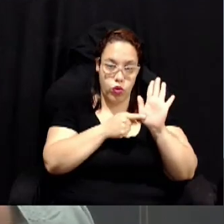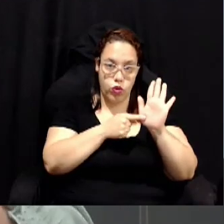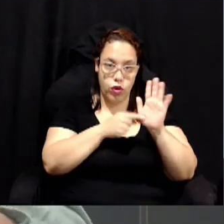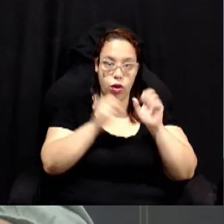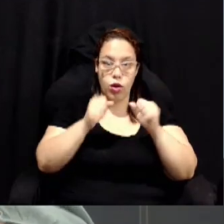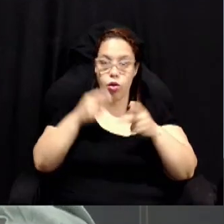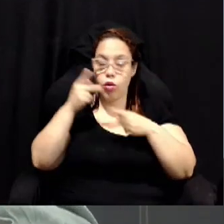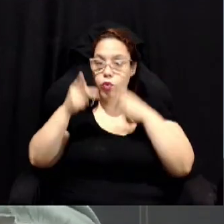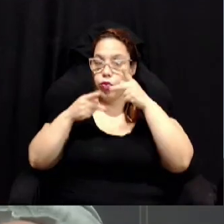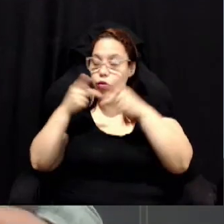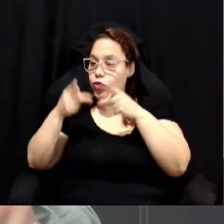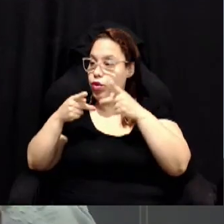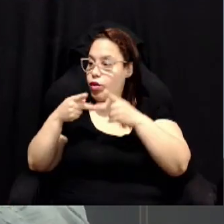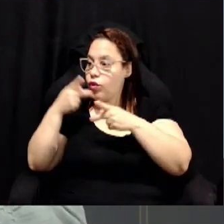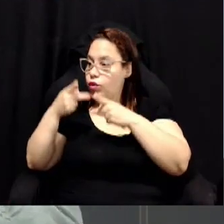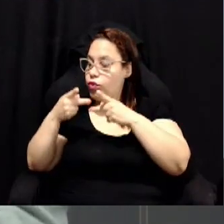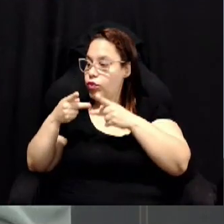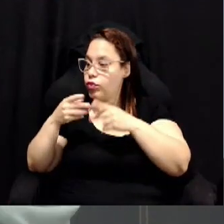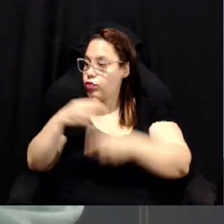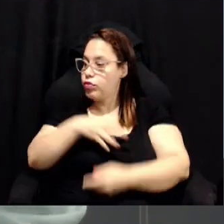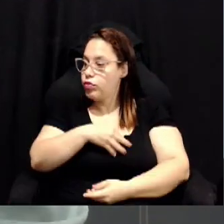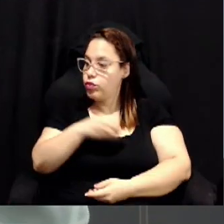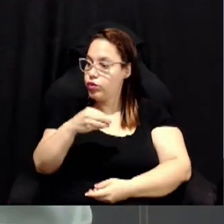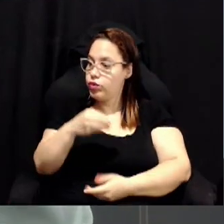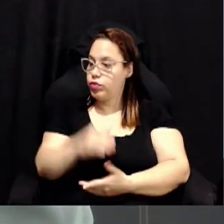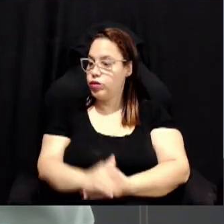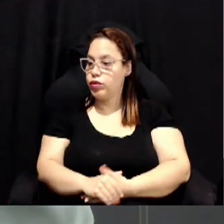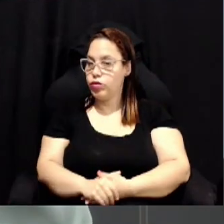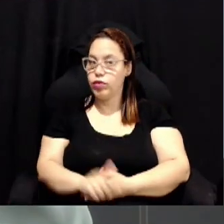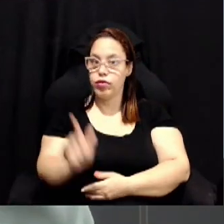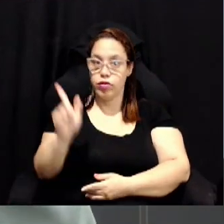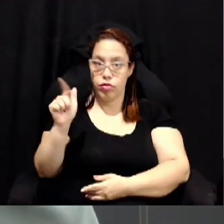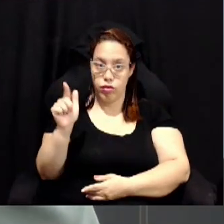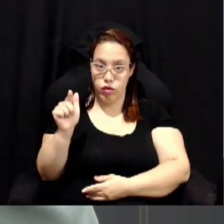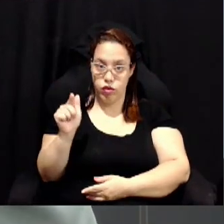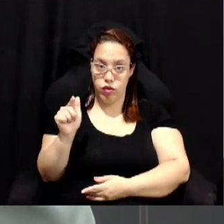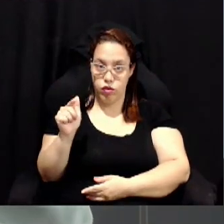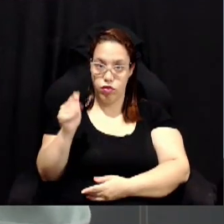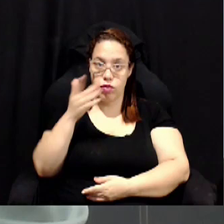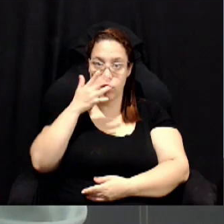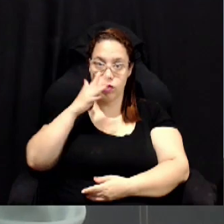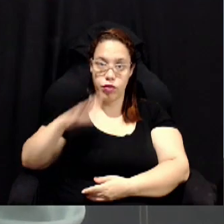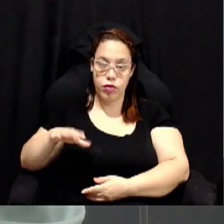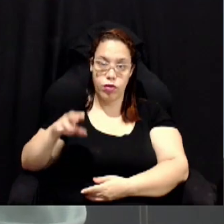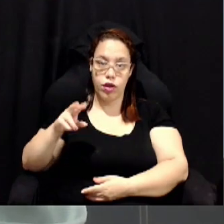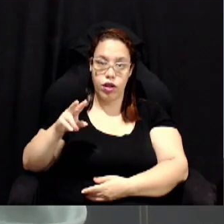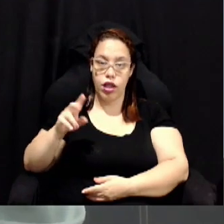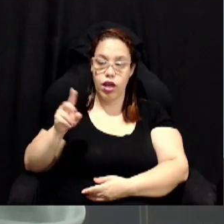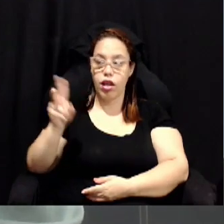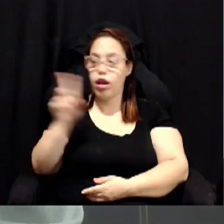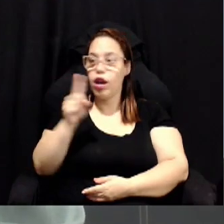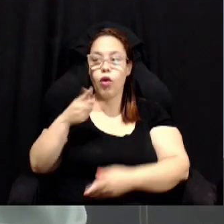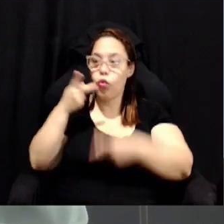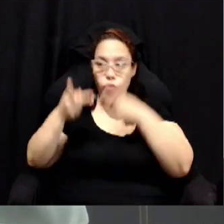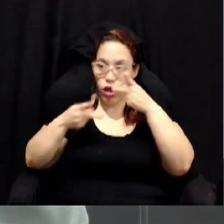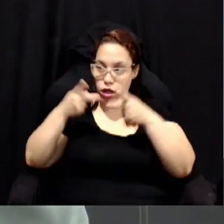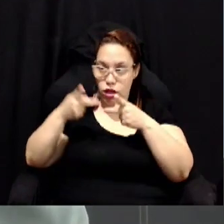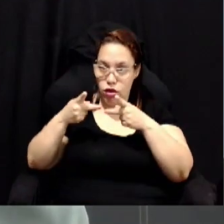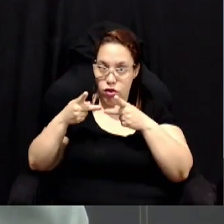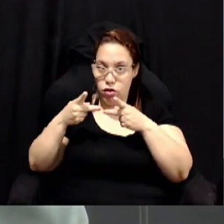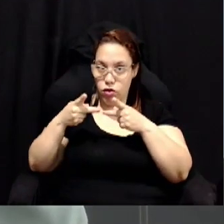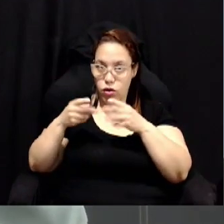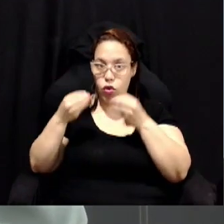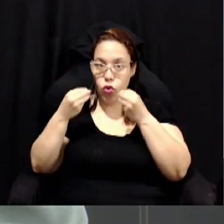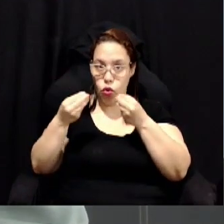estava citando da sua filha. E ela é uma criança autista não verbal. Okay. Como professora, já